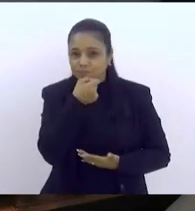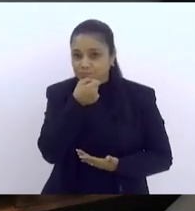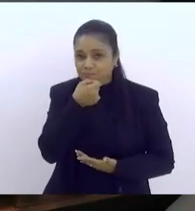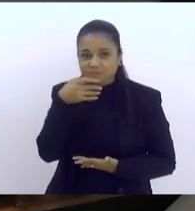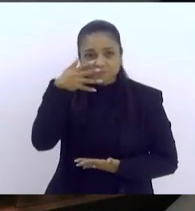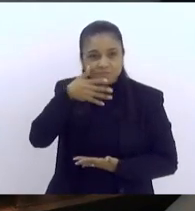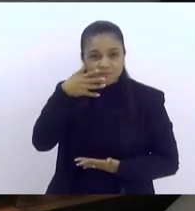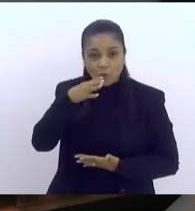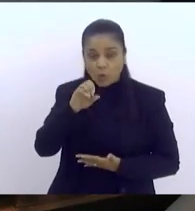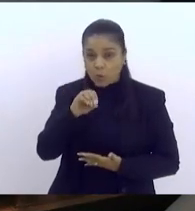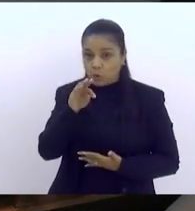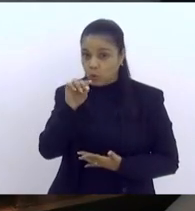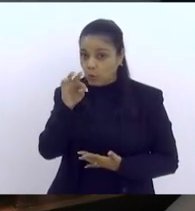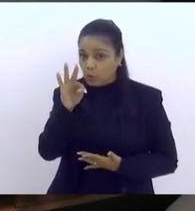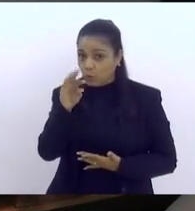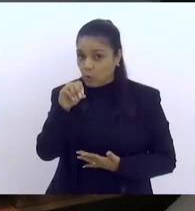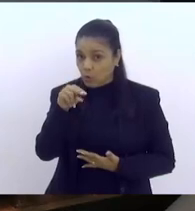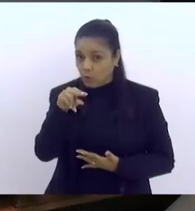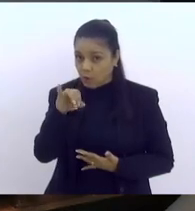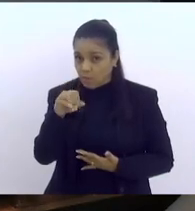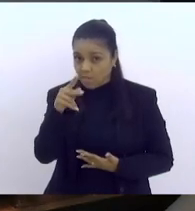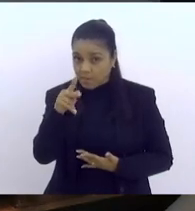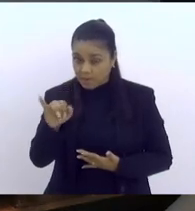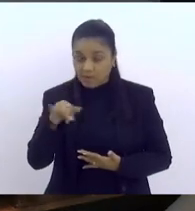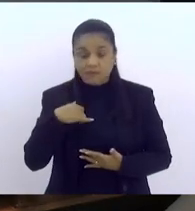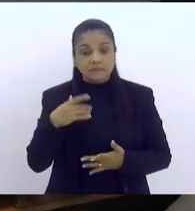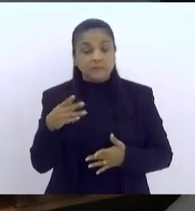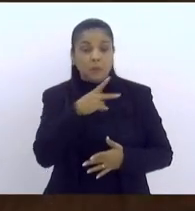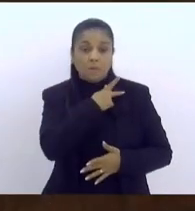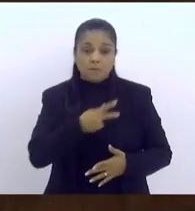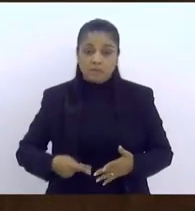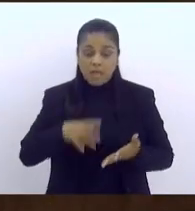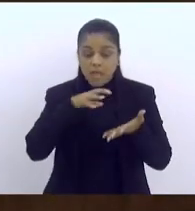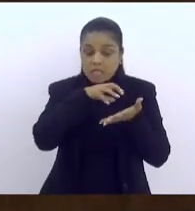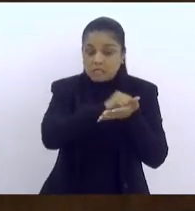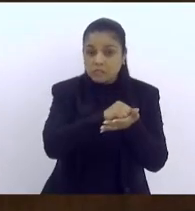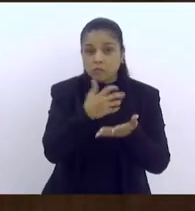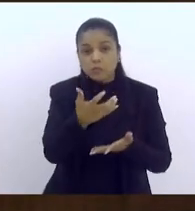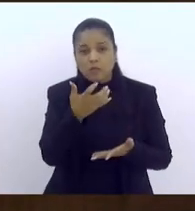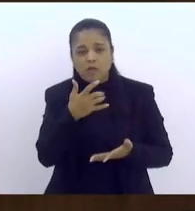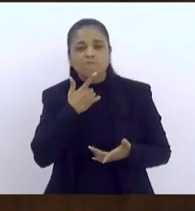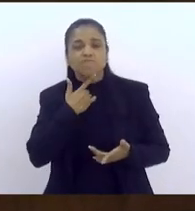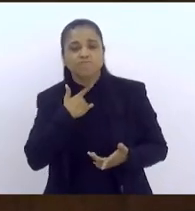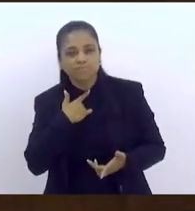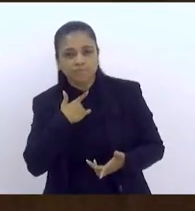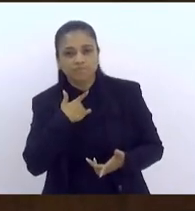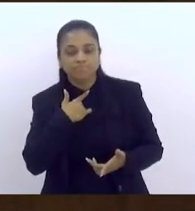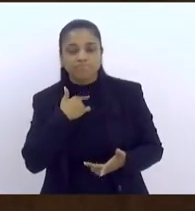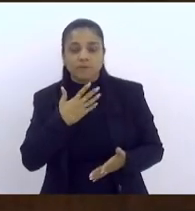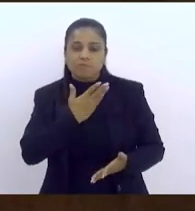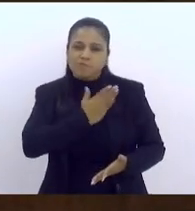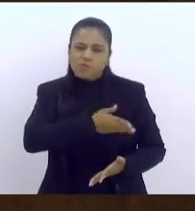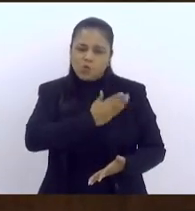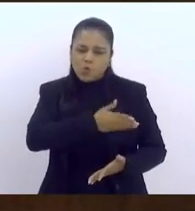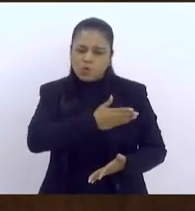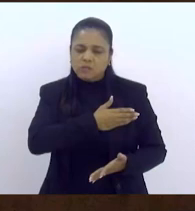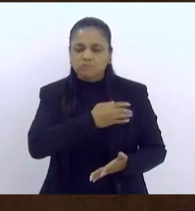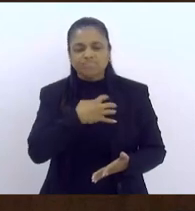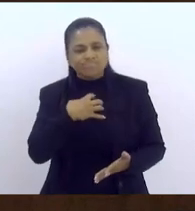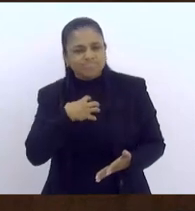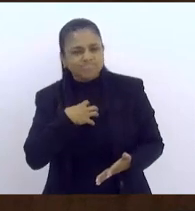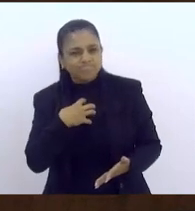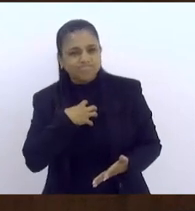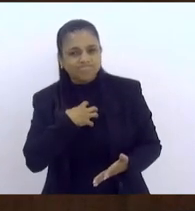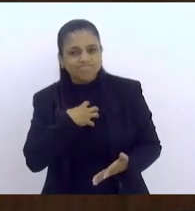Senhor presidente, eu quero fazer um registro. Eu senti no meu coração